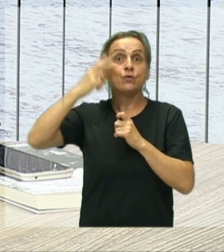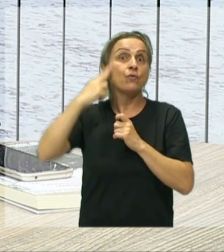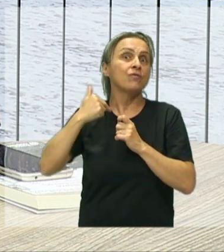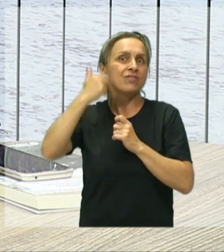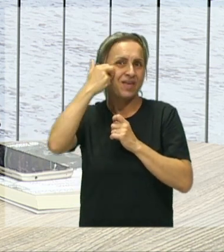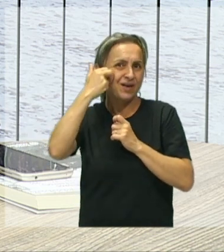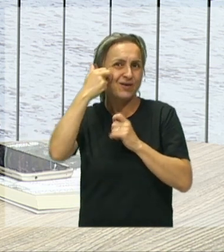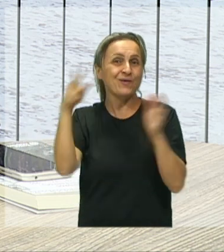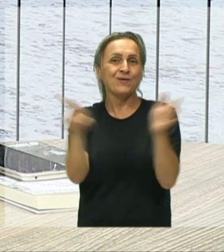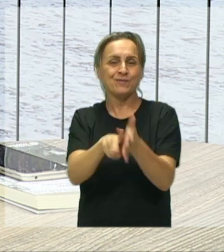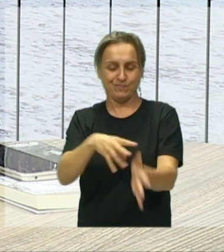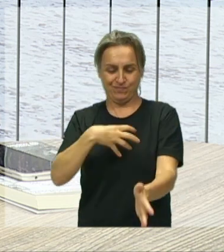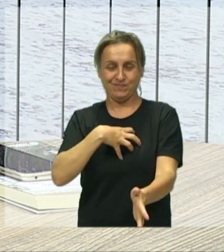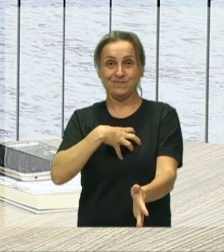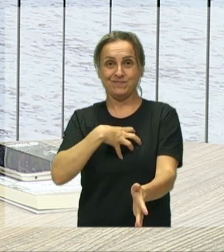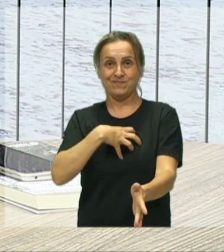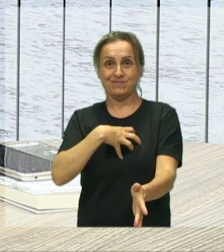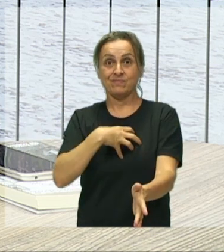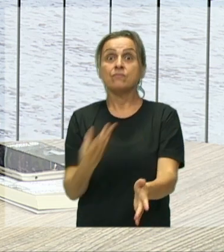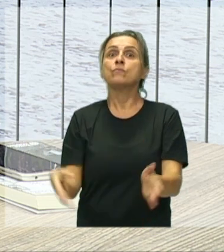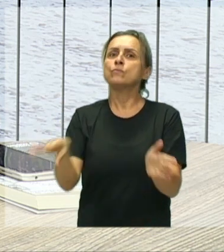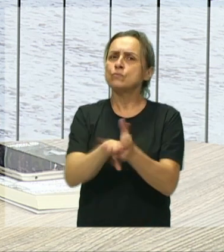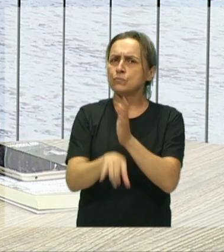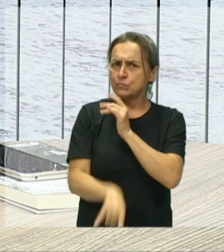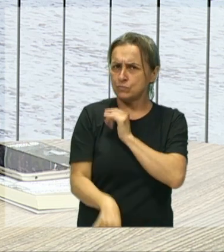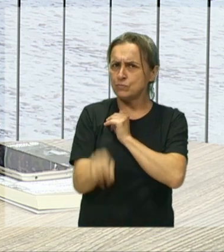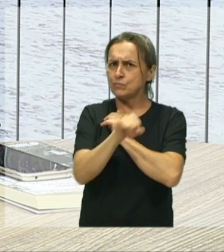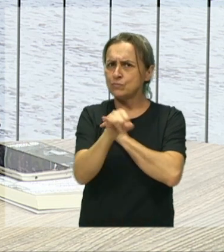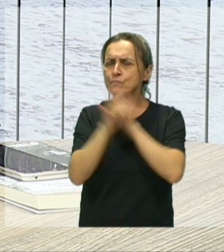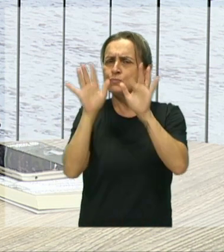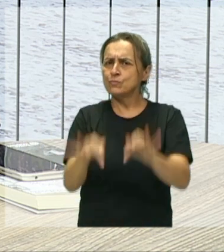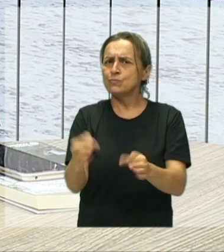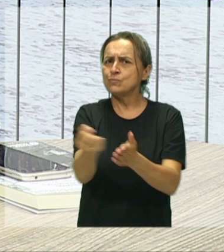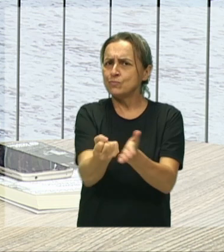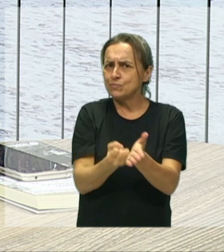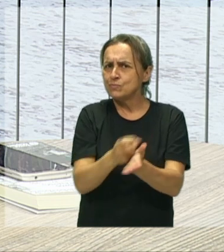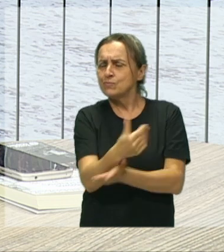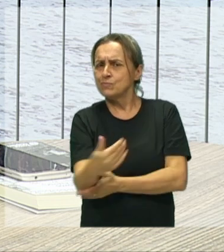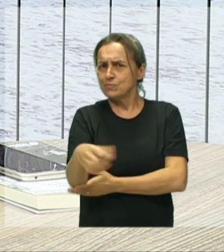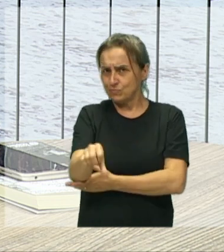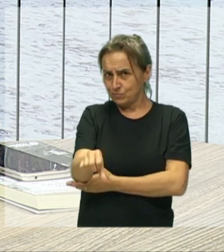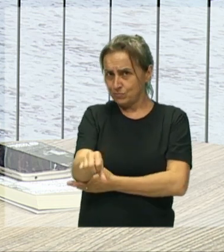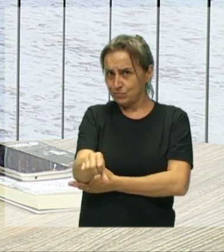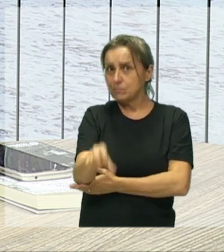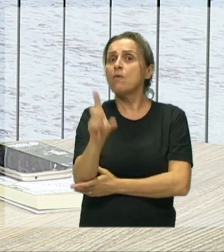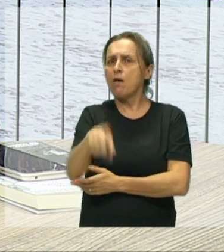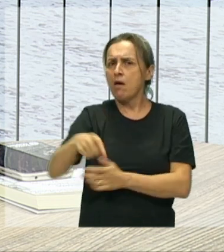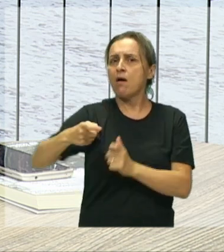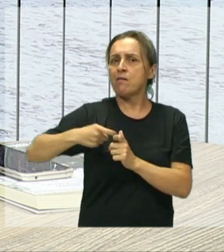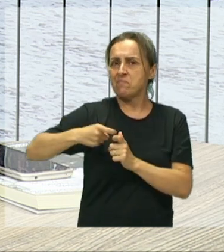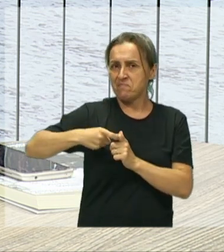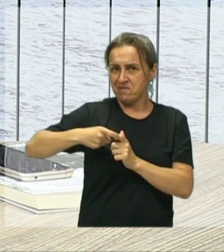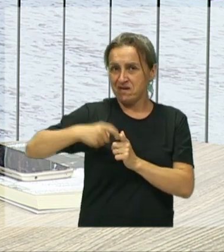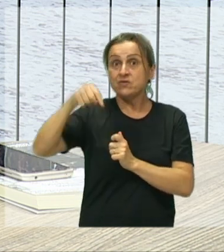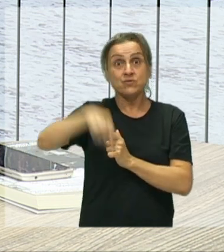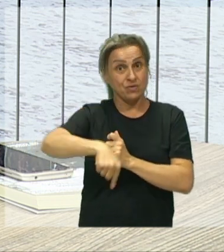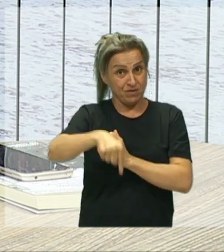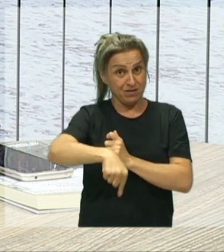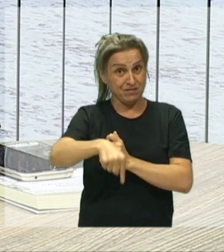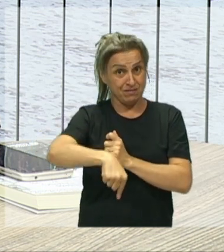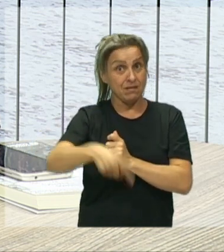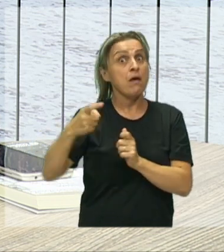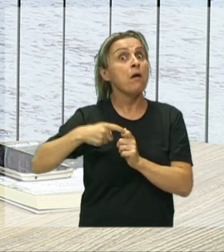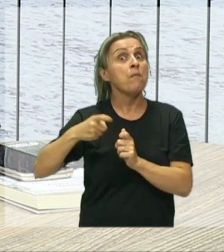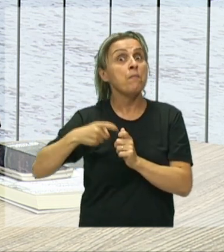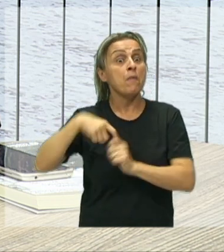baiano, que veio para cá no final do século XIX, Ele foi médico aqui, inclusive médico